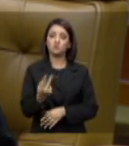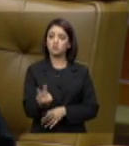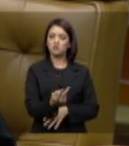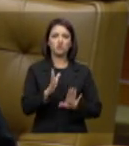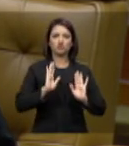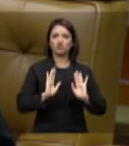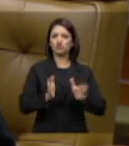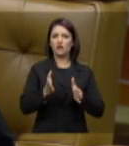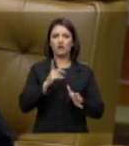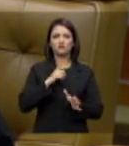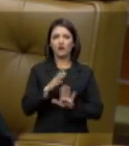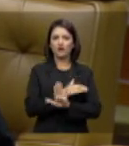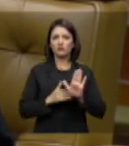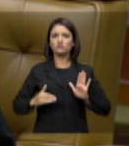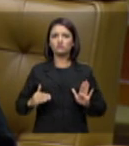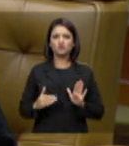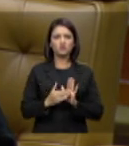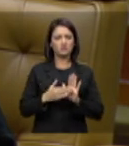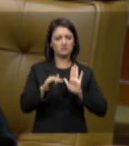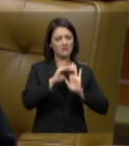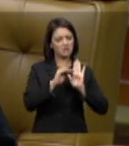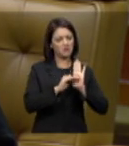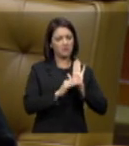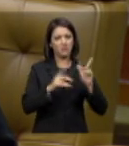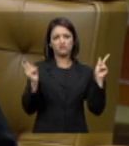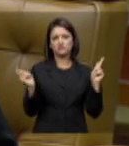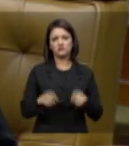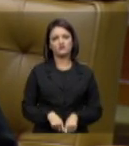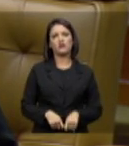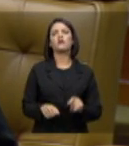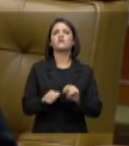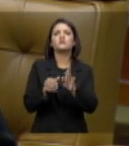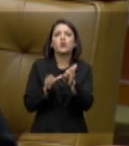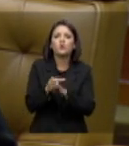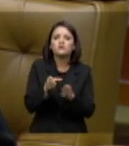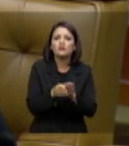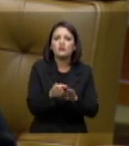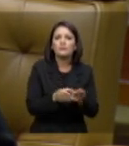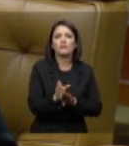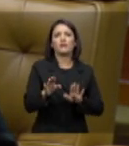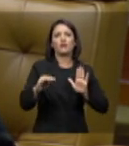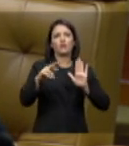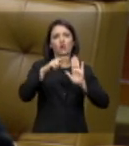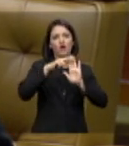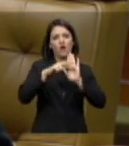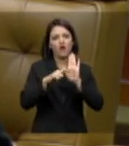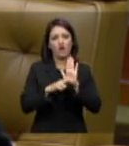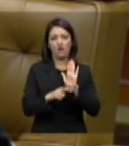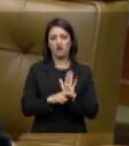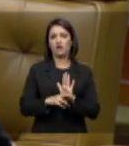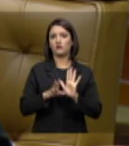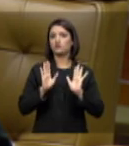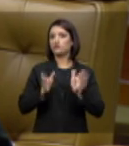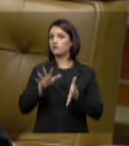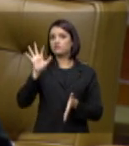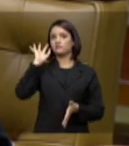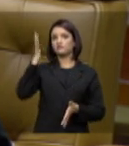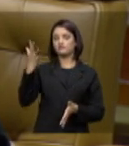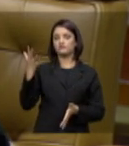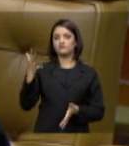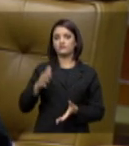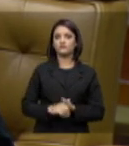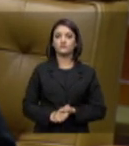juízo adotaram essas providências e fizeram orientações recomendações nesta linha